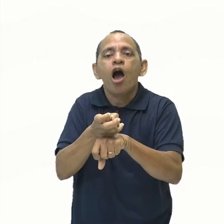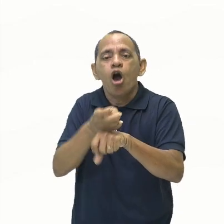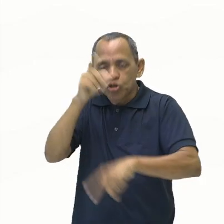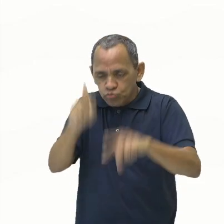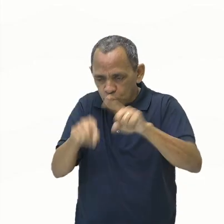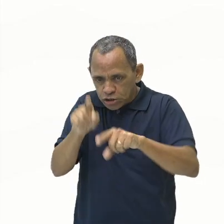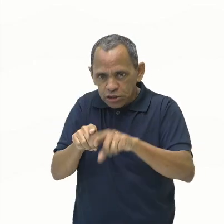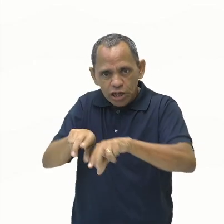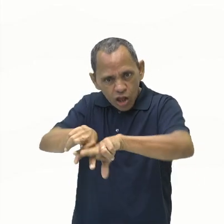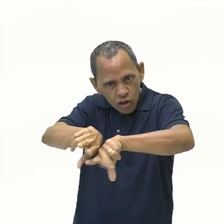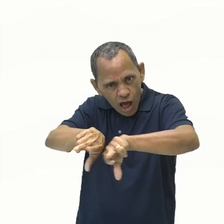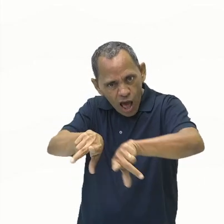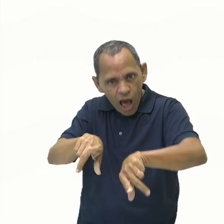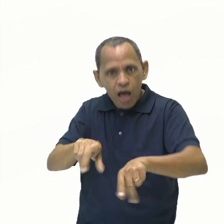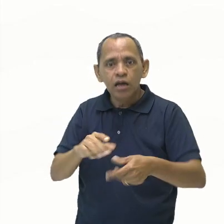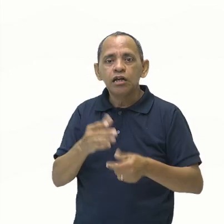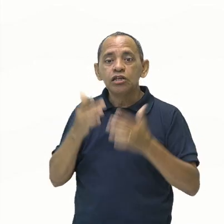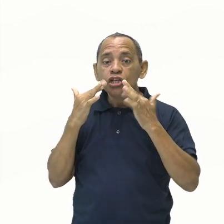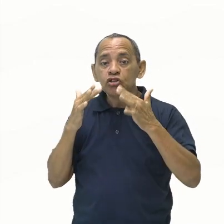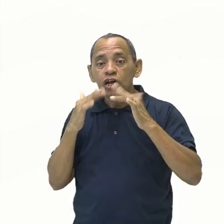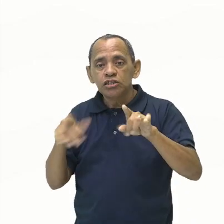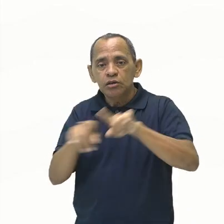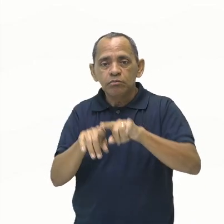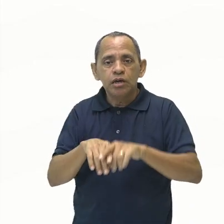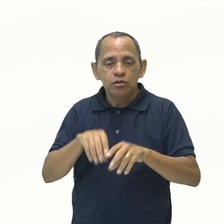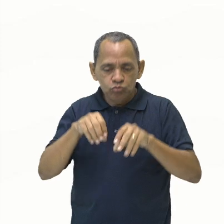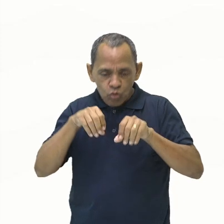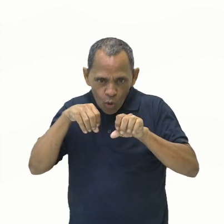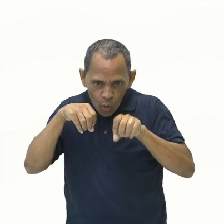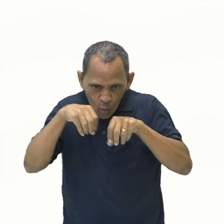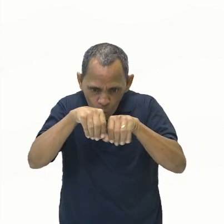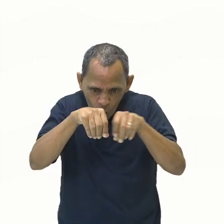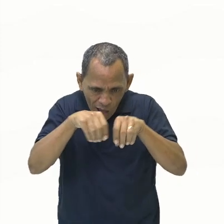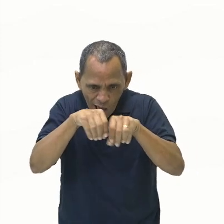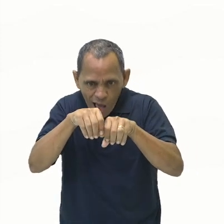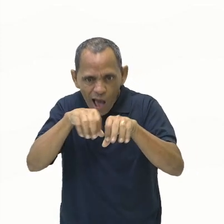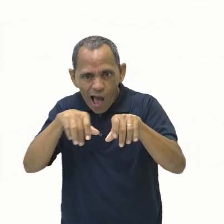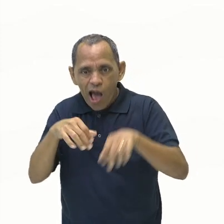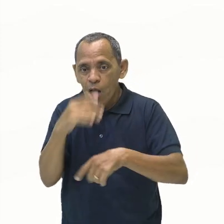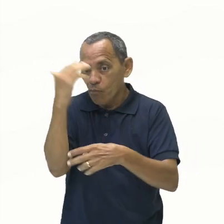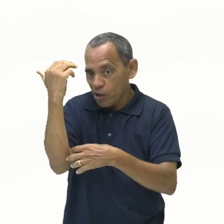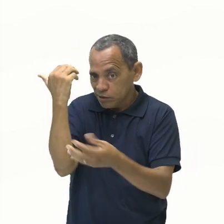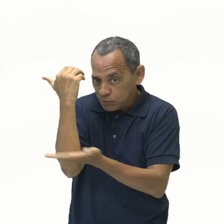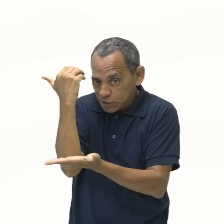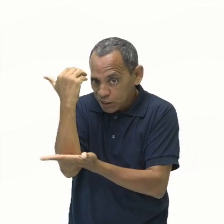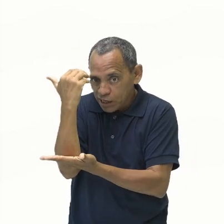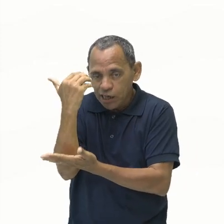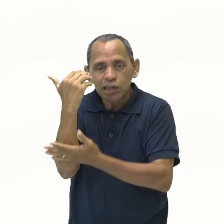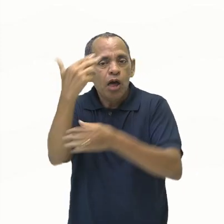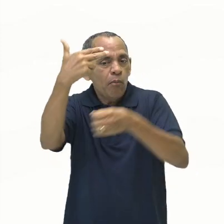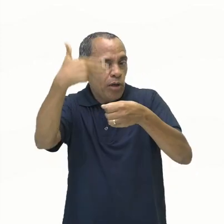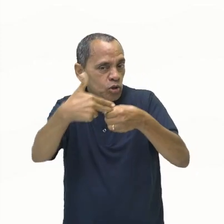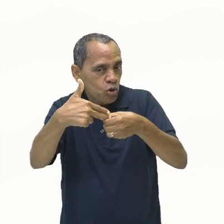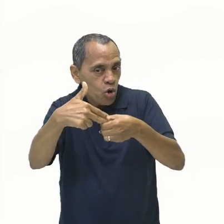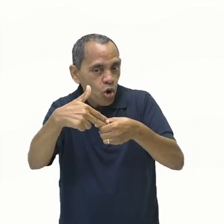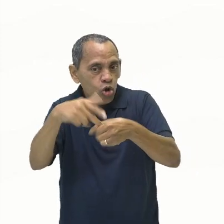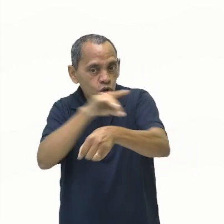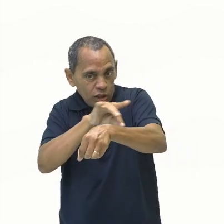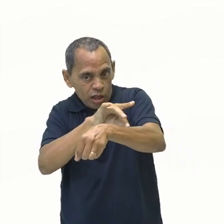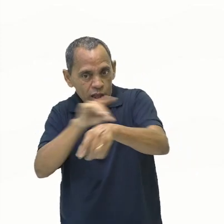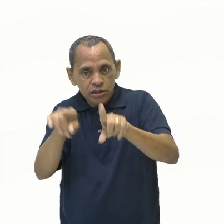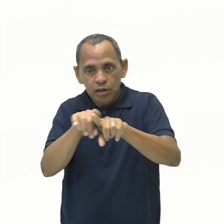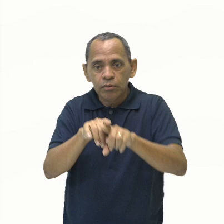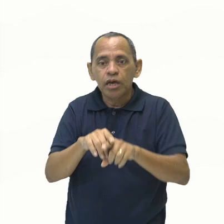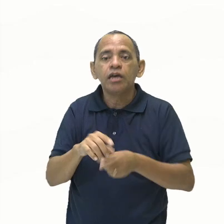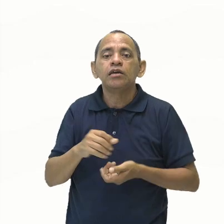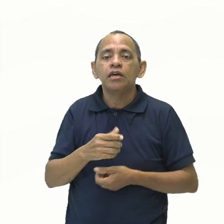como, por exemplo, minérios, madeira, petróleo, e água doce, não levando em conta